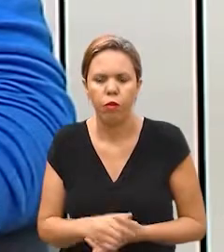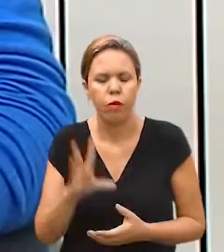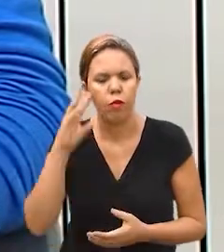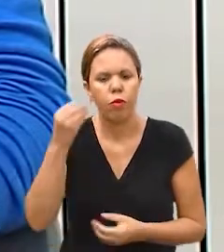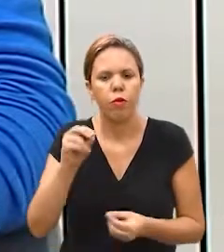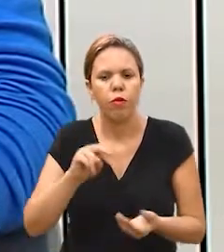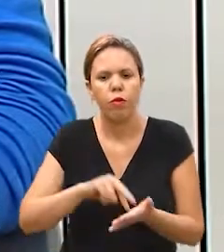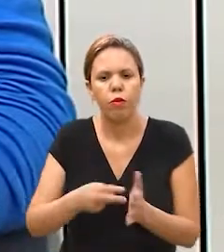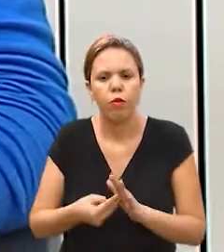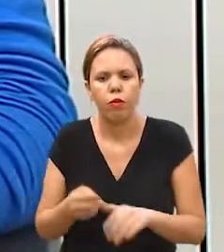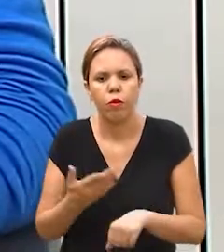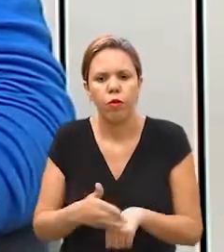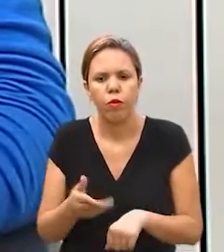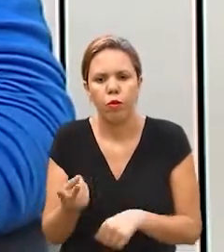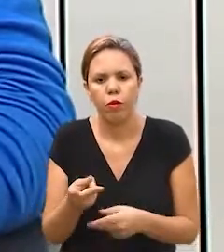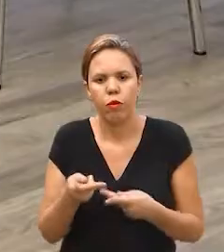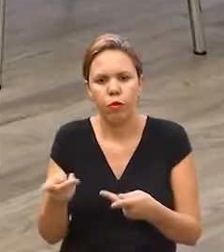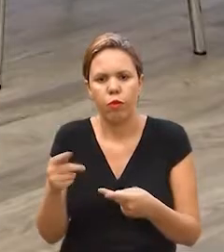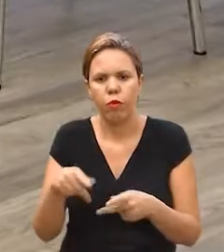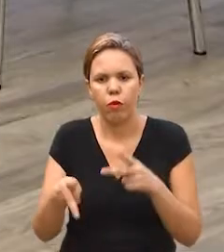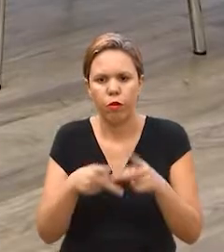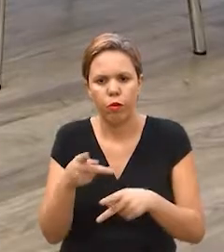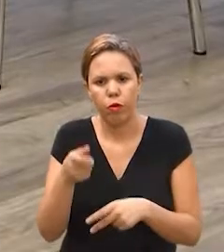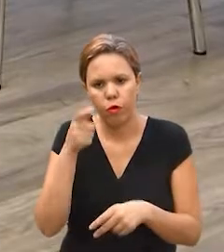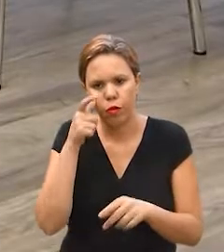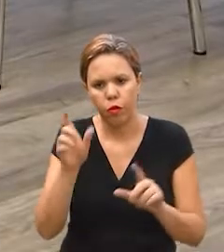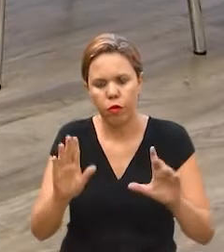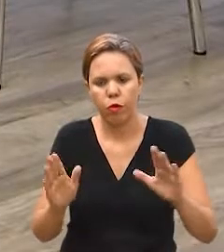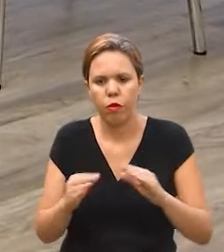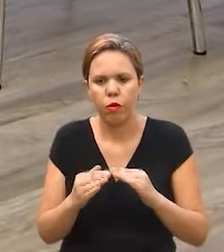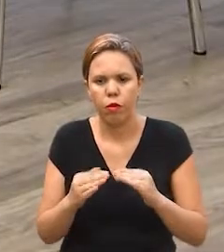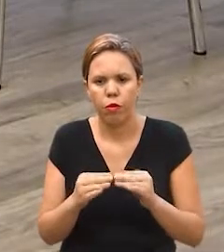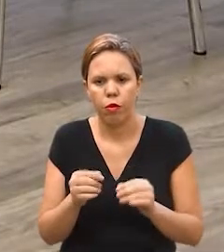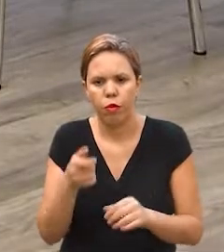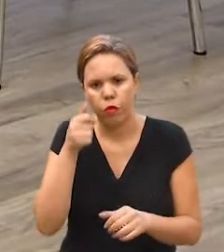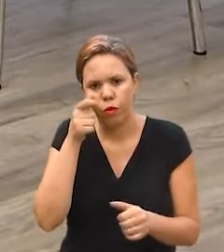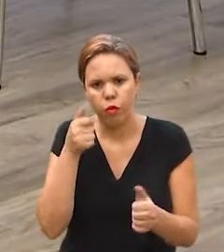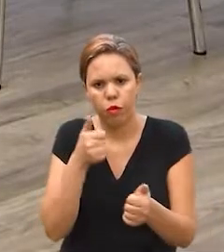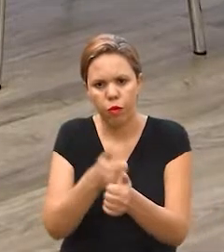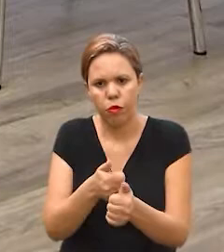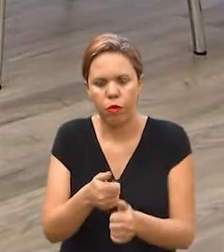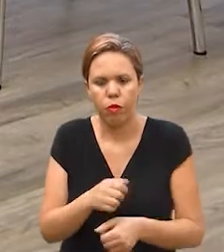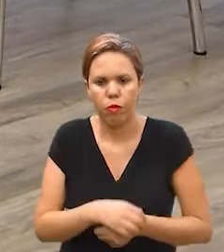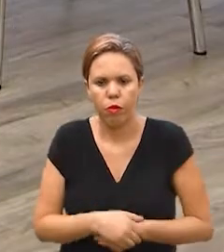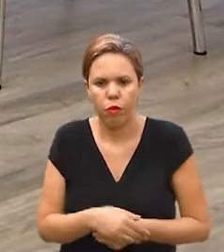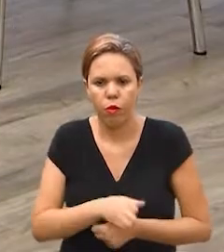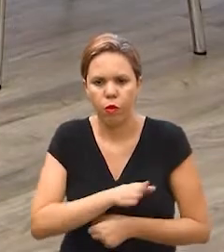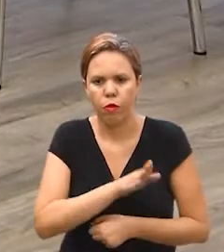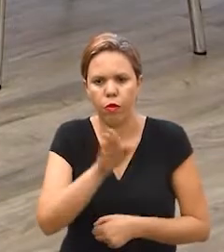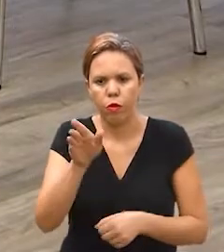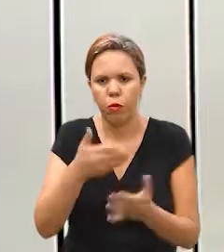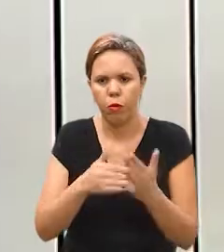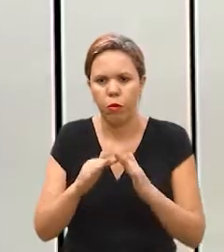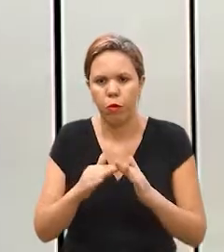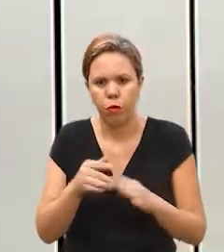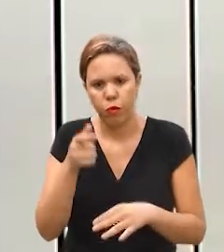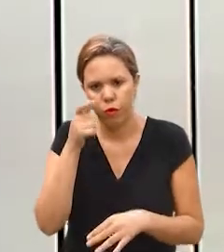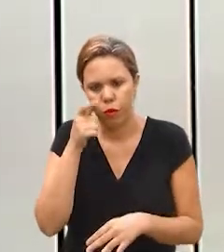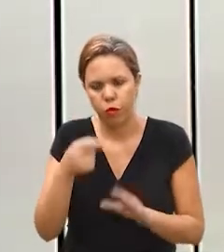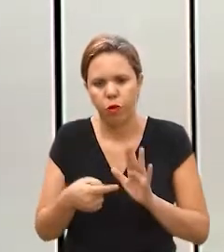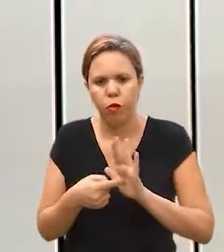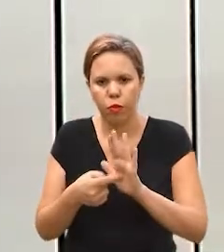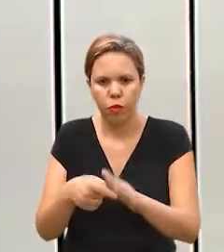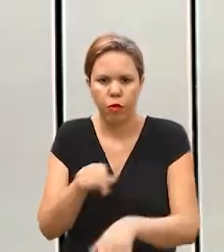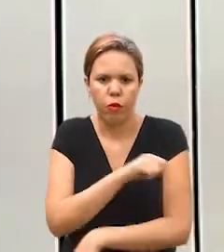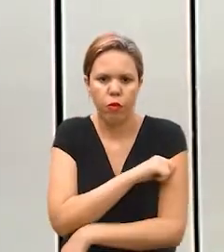EJA na prática, eu queria convidar vocês aqui do estúdio e também o pessoal de casa para acompanhar essa matéria. A gente foi até uma escola e